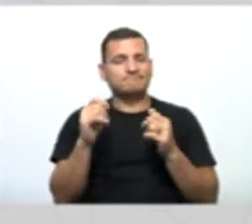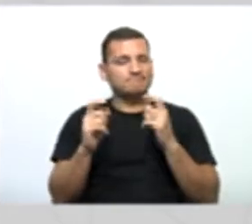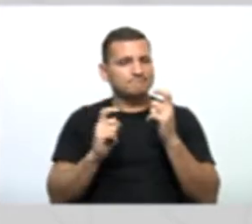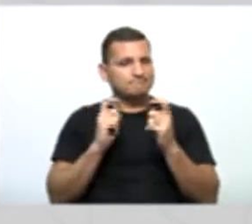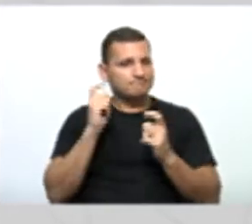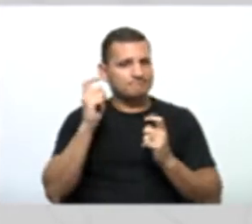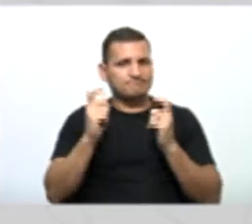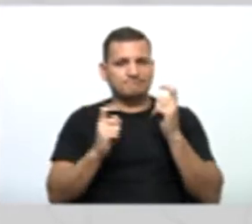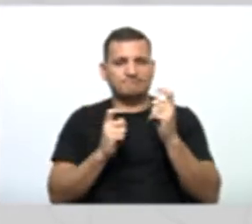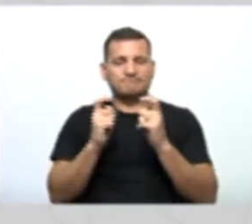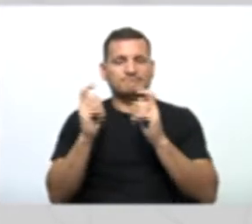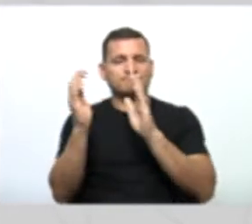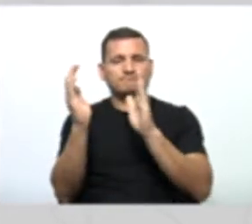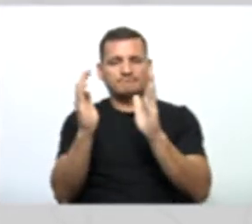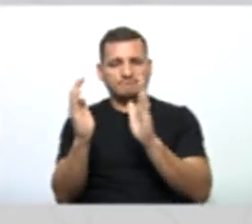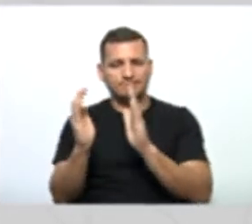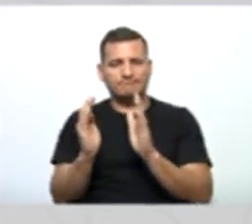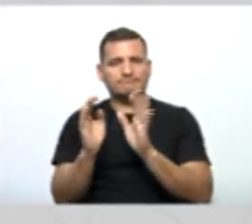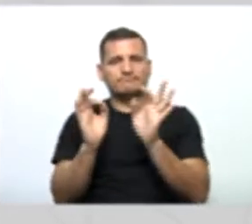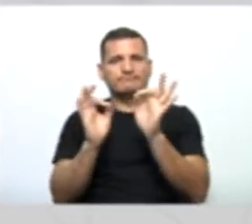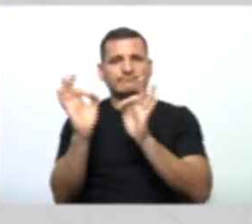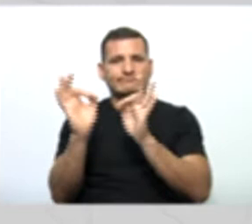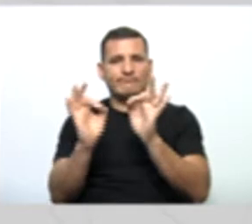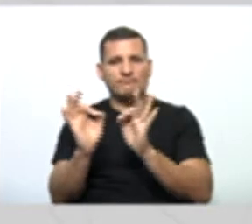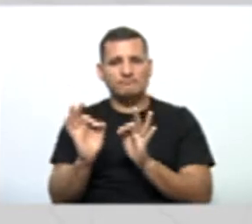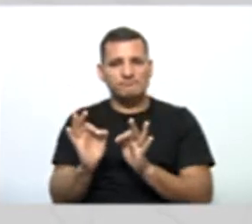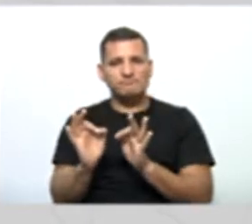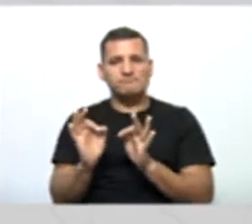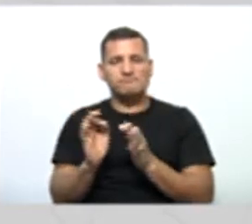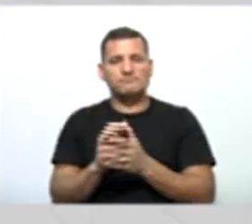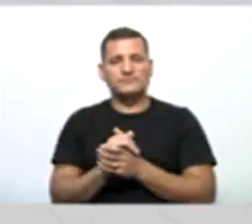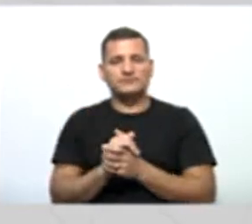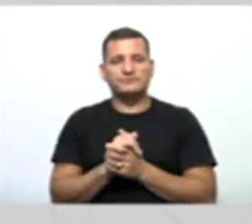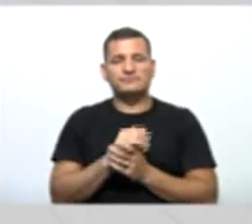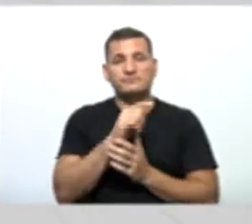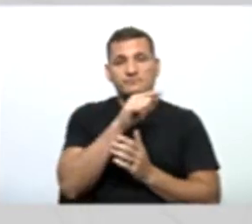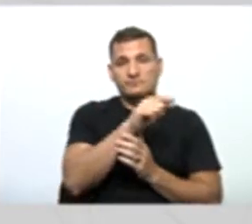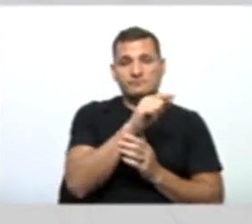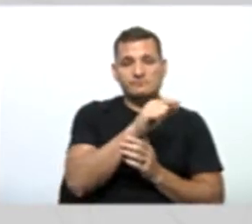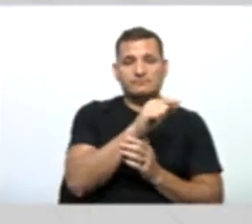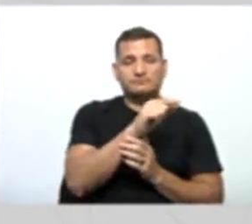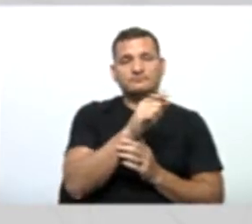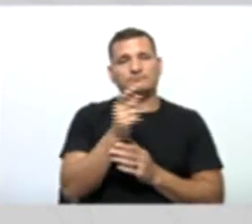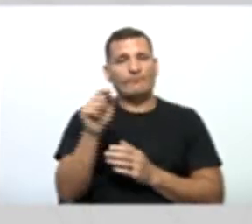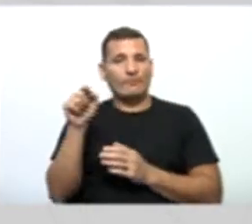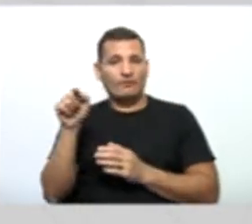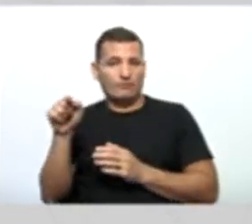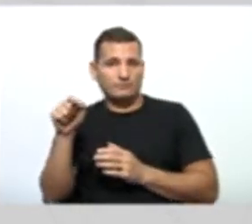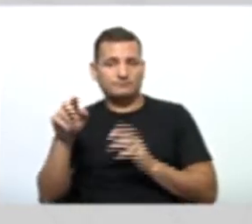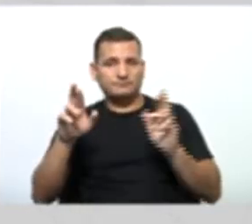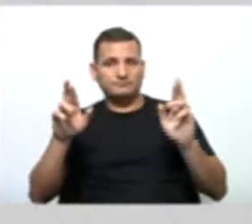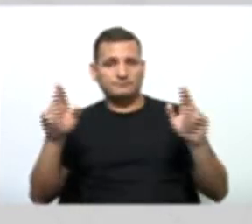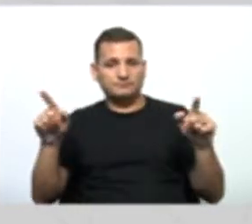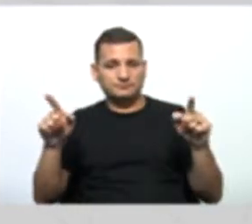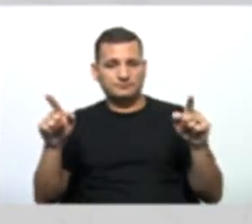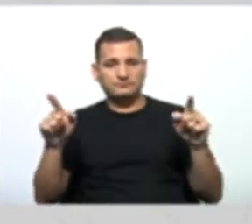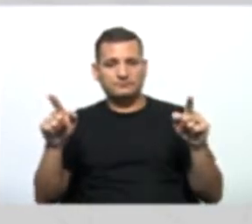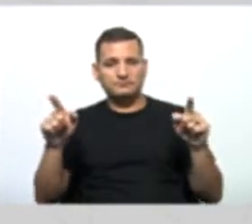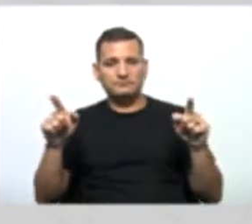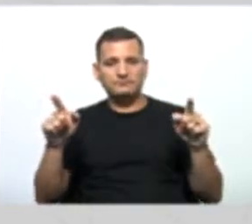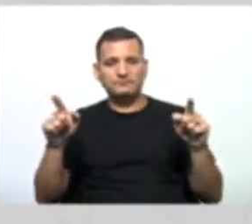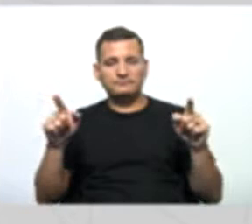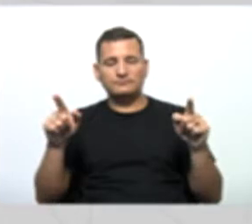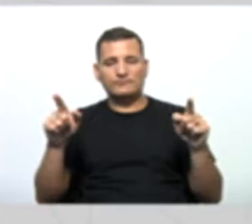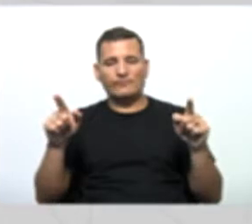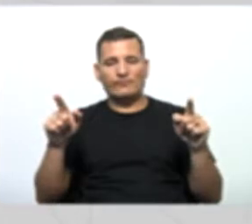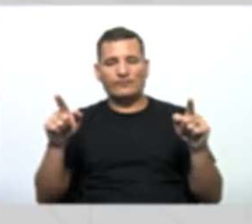muito com isso, certo? Ó, veja bem aqui, ó, essas informações e essas informações que